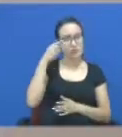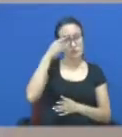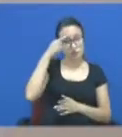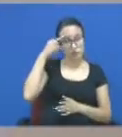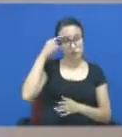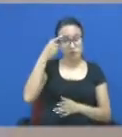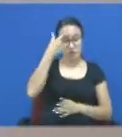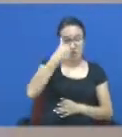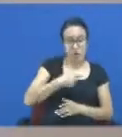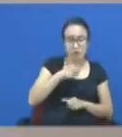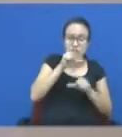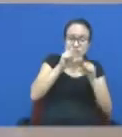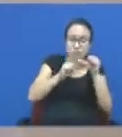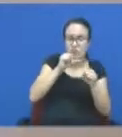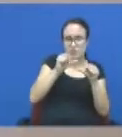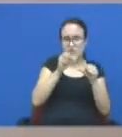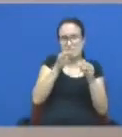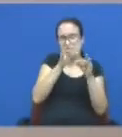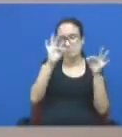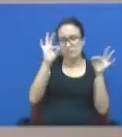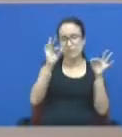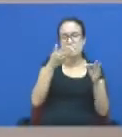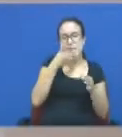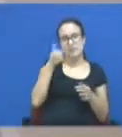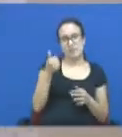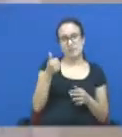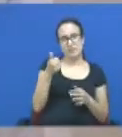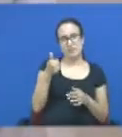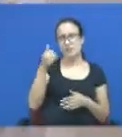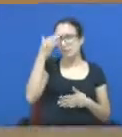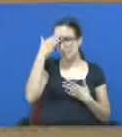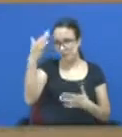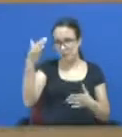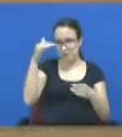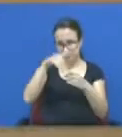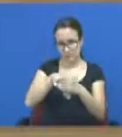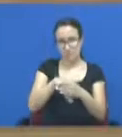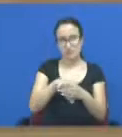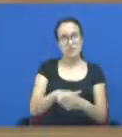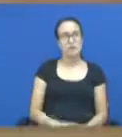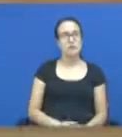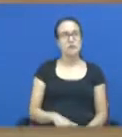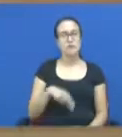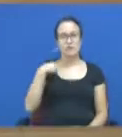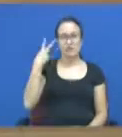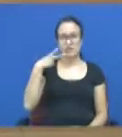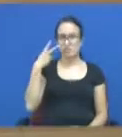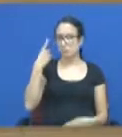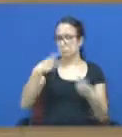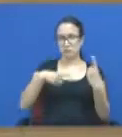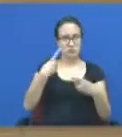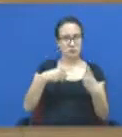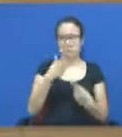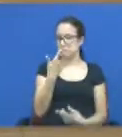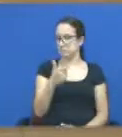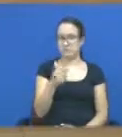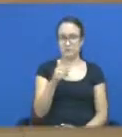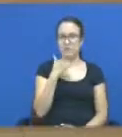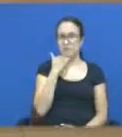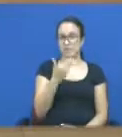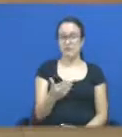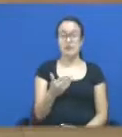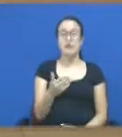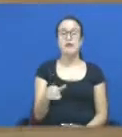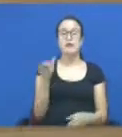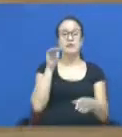que entendi como necessária. Peço votação favorável. Mais algum vereador? Não havendo, a emenda vai à votação e a